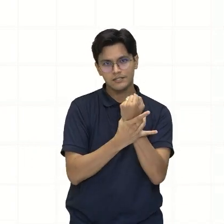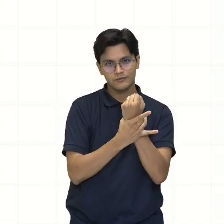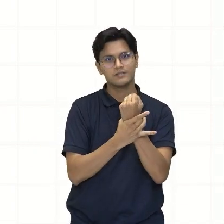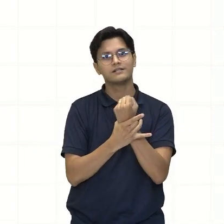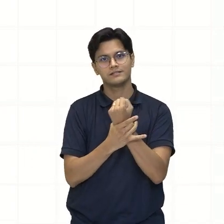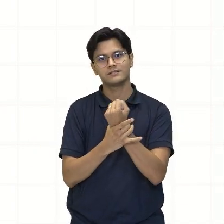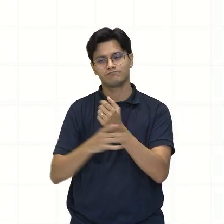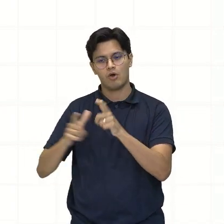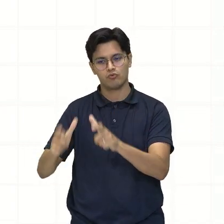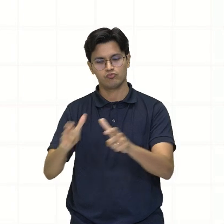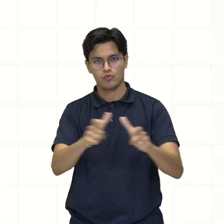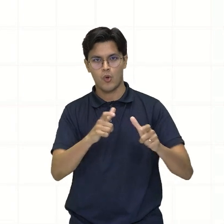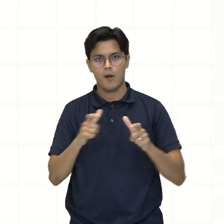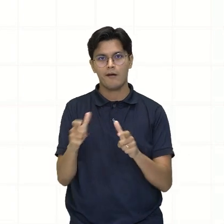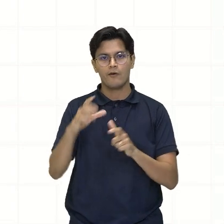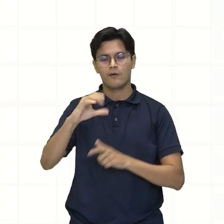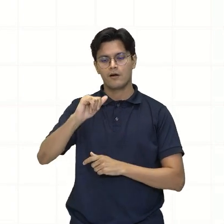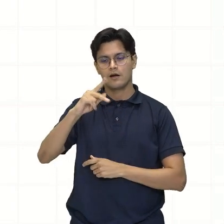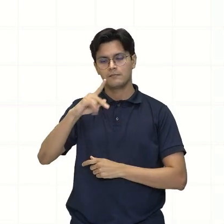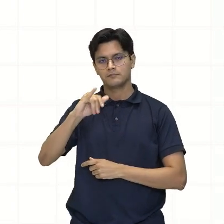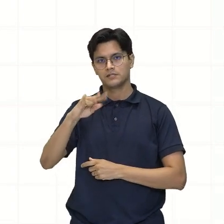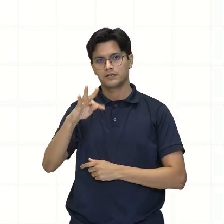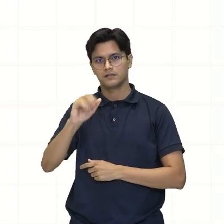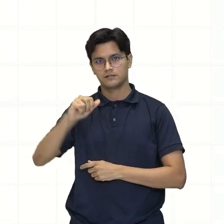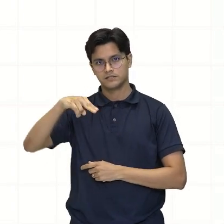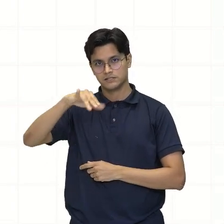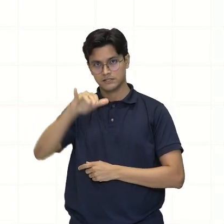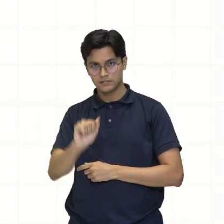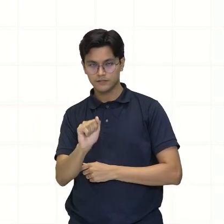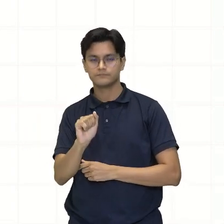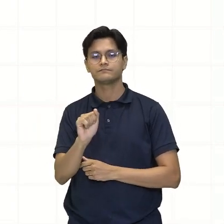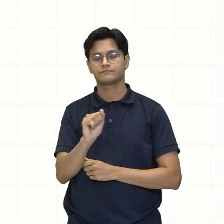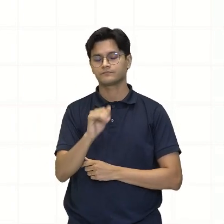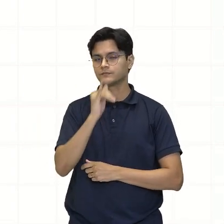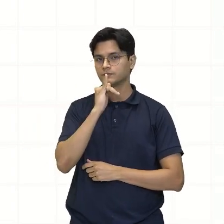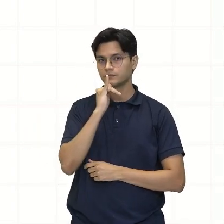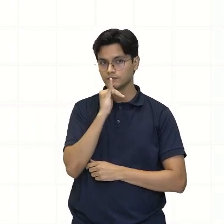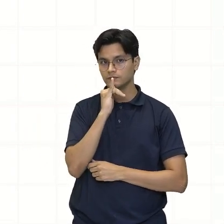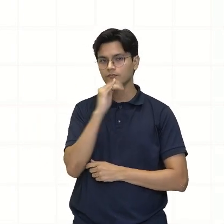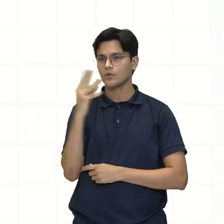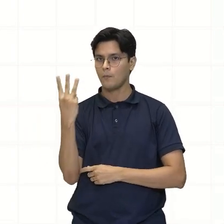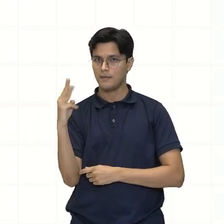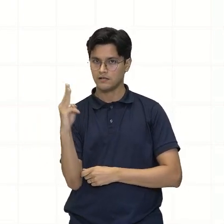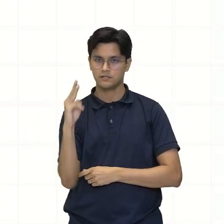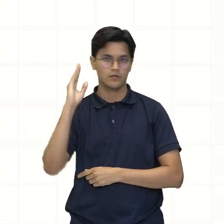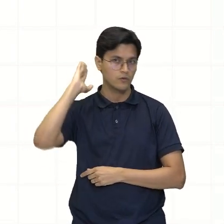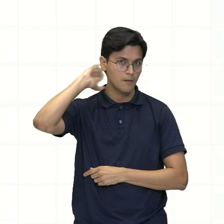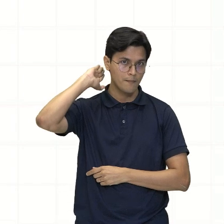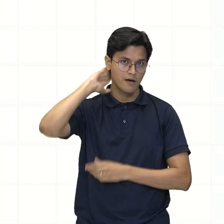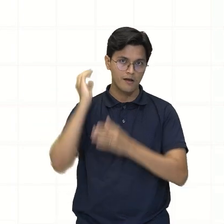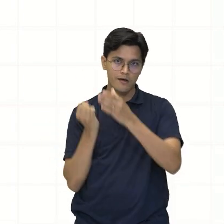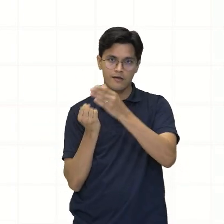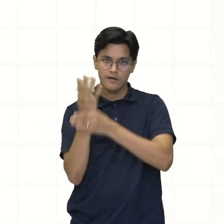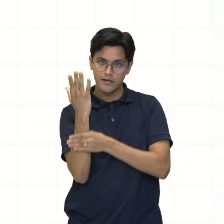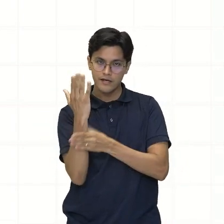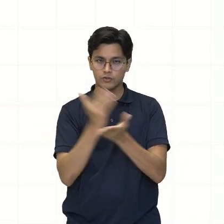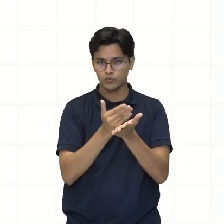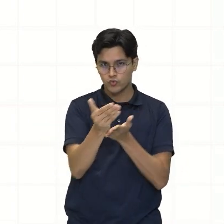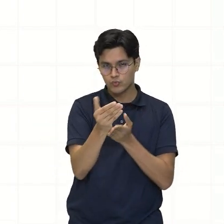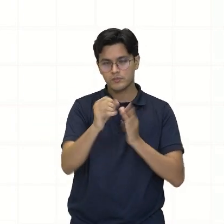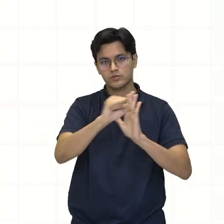capitanias. Então, a capitania aqui do Maranhão e do Pará, que elas foram criadas logo no início ali do século XVII, elas